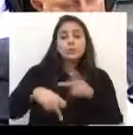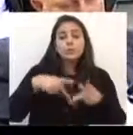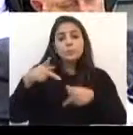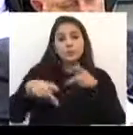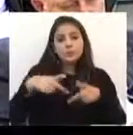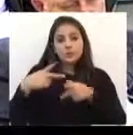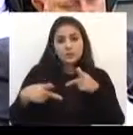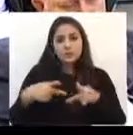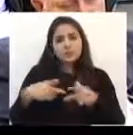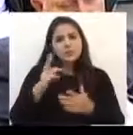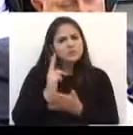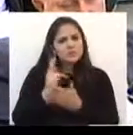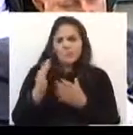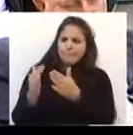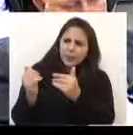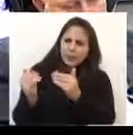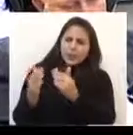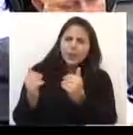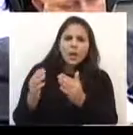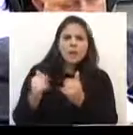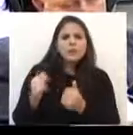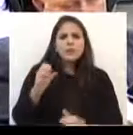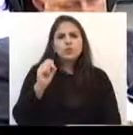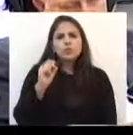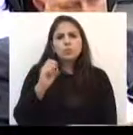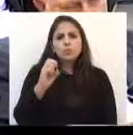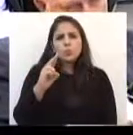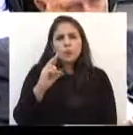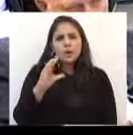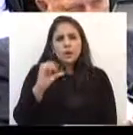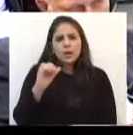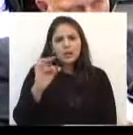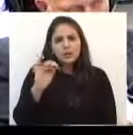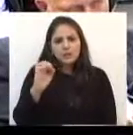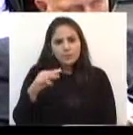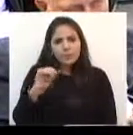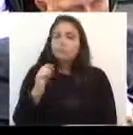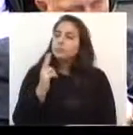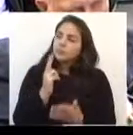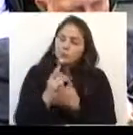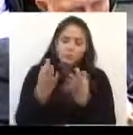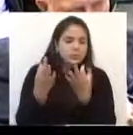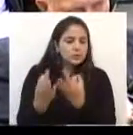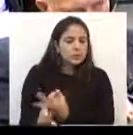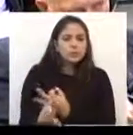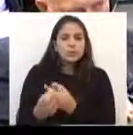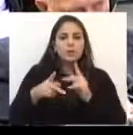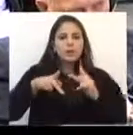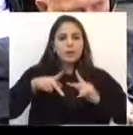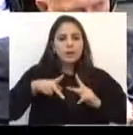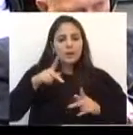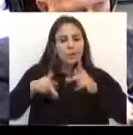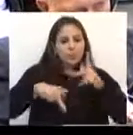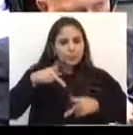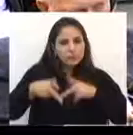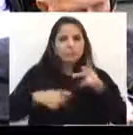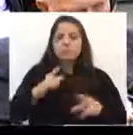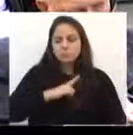nos cobrando, no caso do sucateamento da frota. Fico feliz, tenho certeza que a população vai ter a